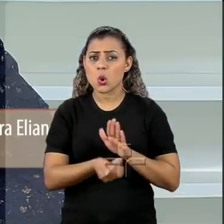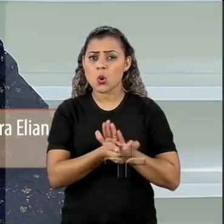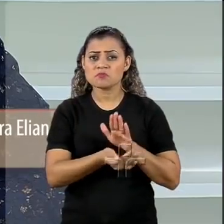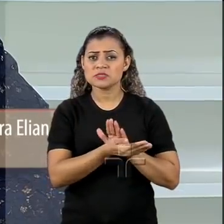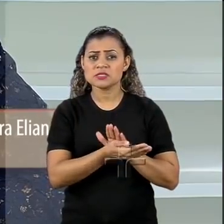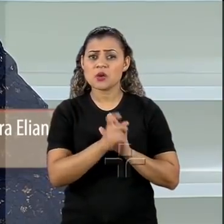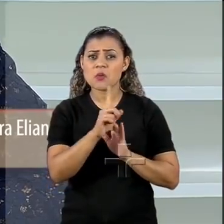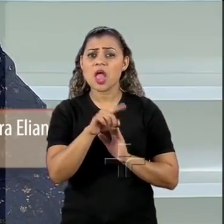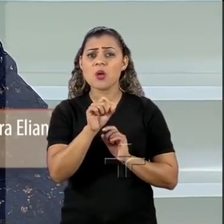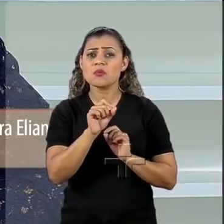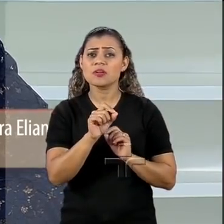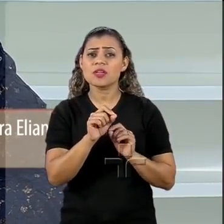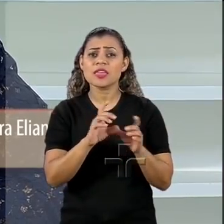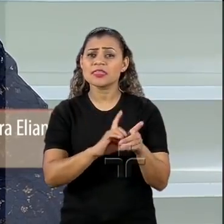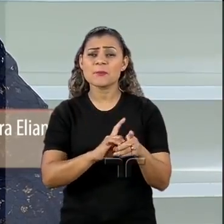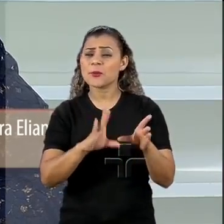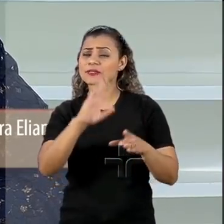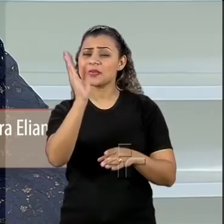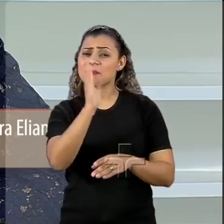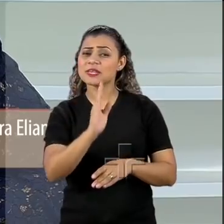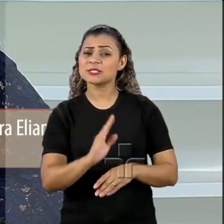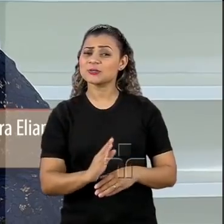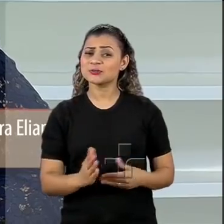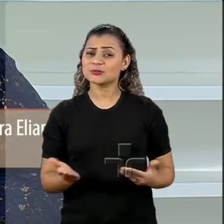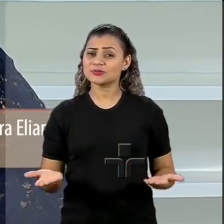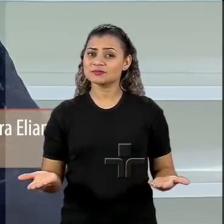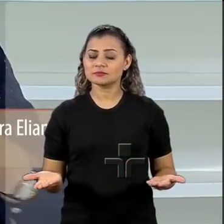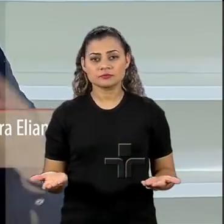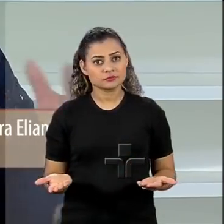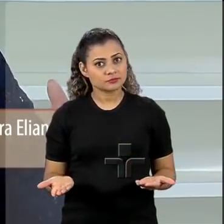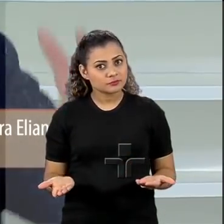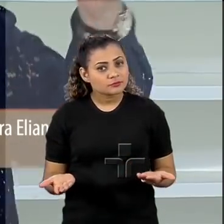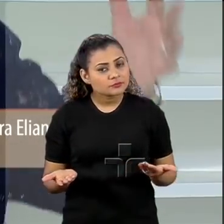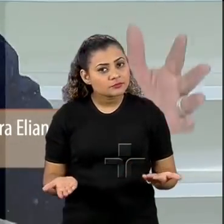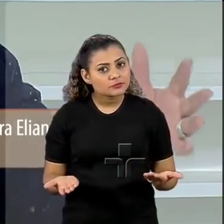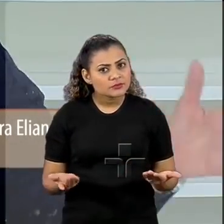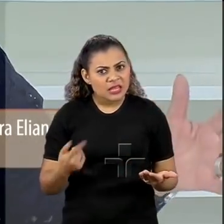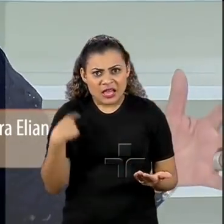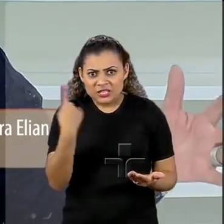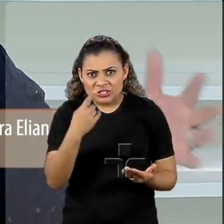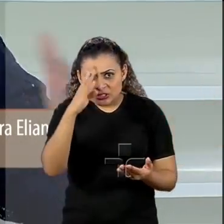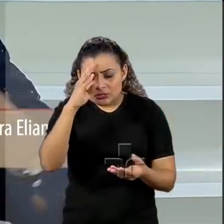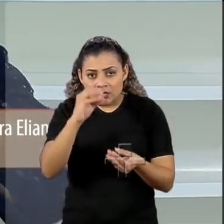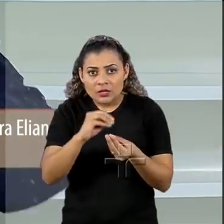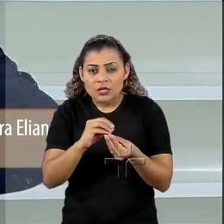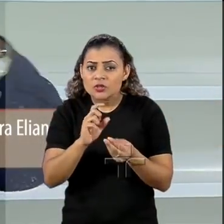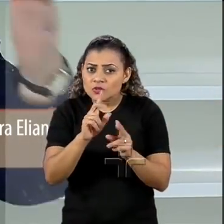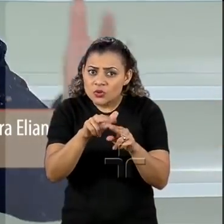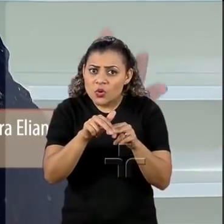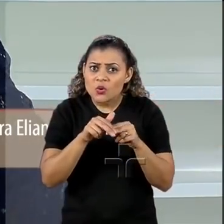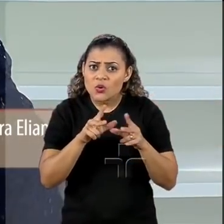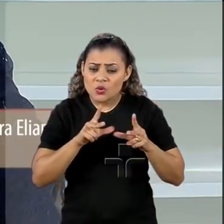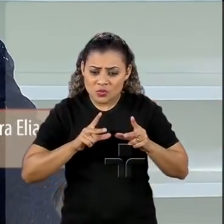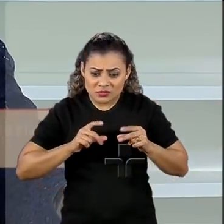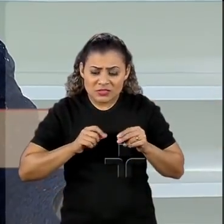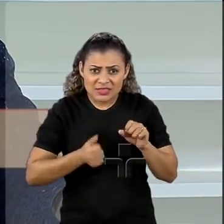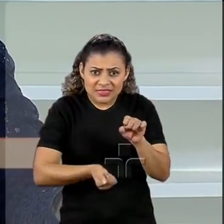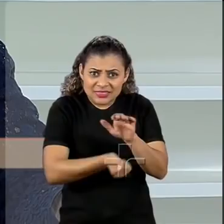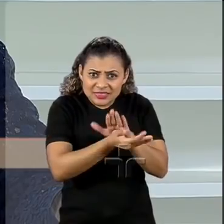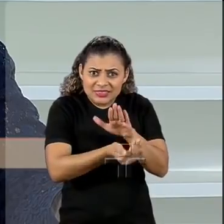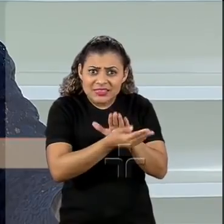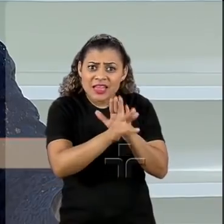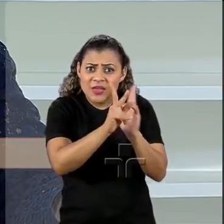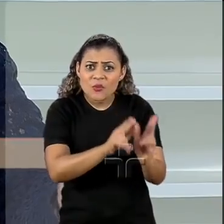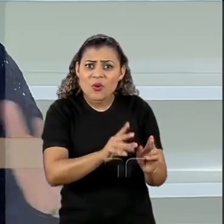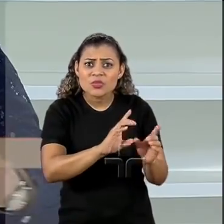democracia brasileira. Frase de José Padilha. E nós chegamos à conclusão que diante do que foi descoberto